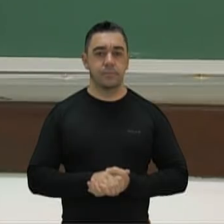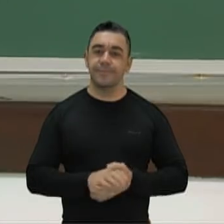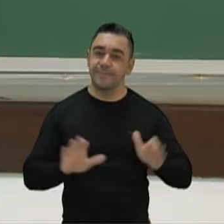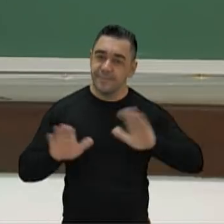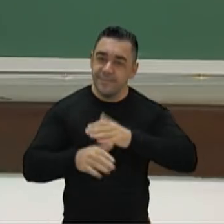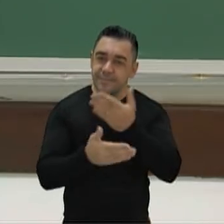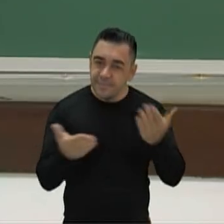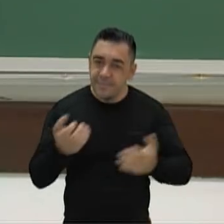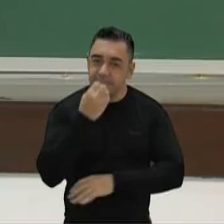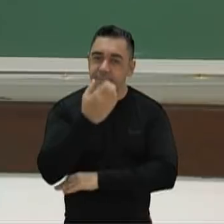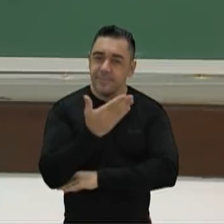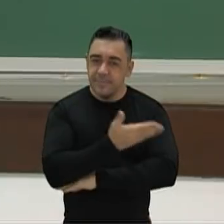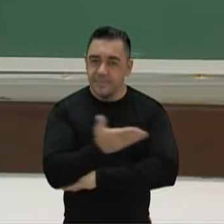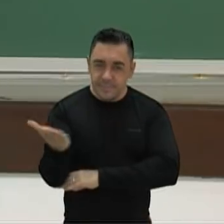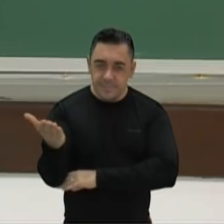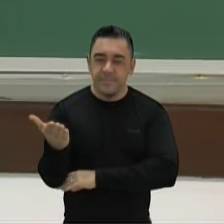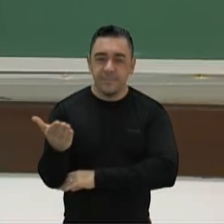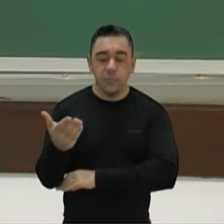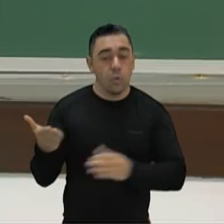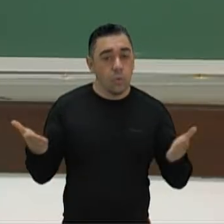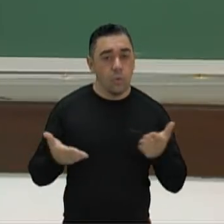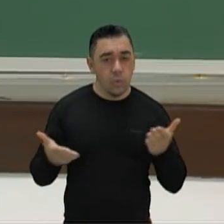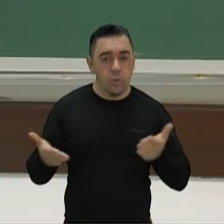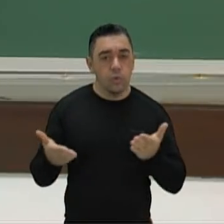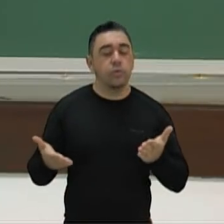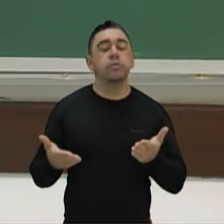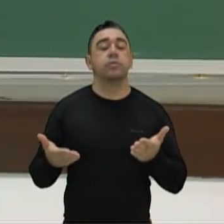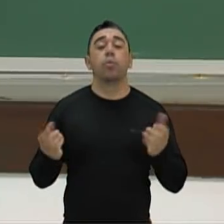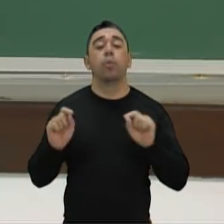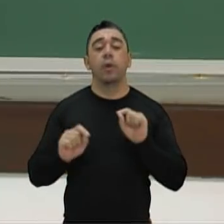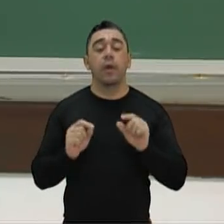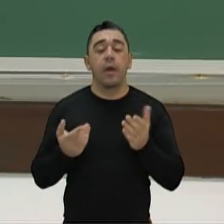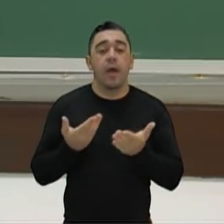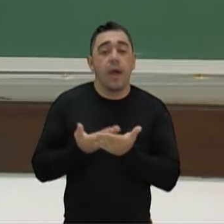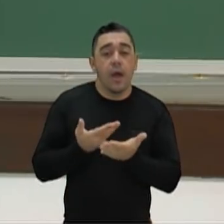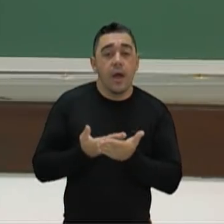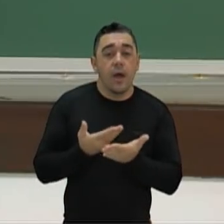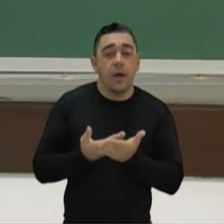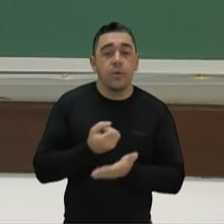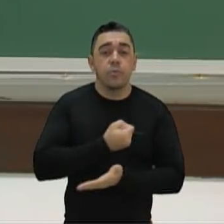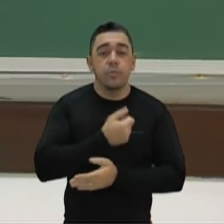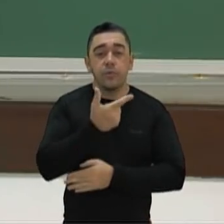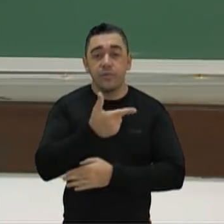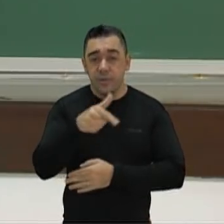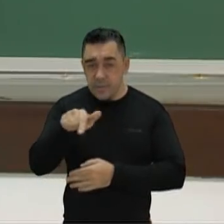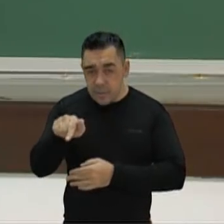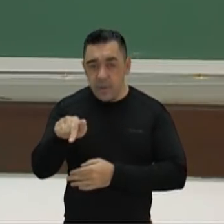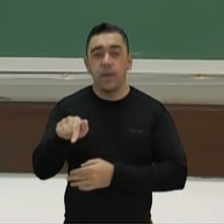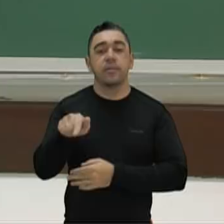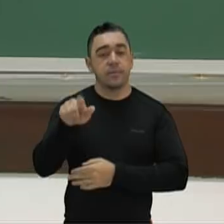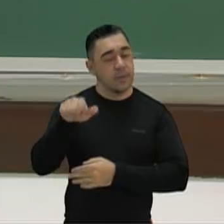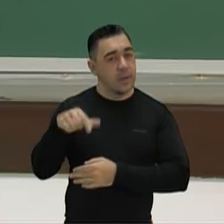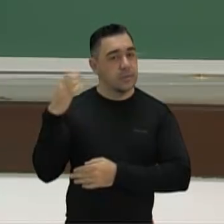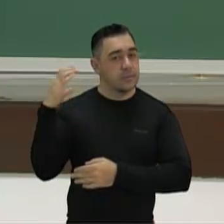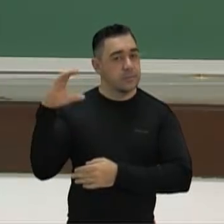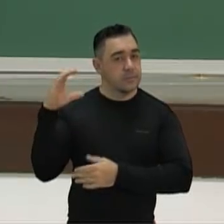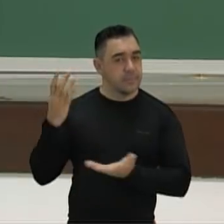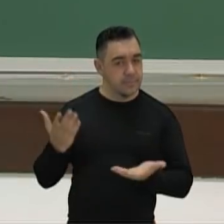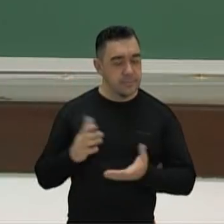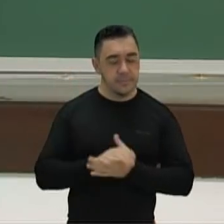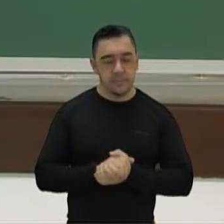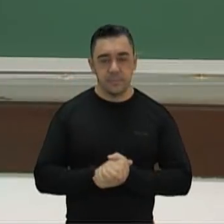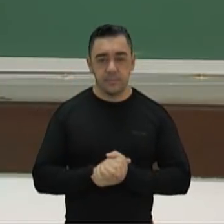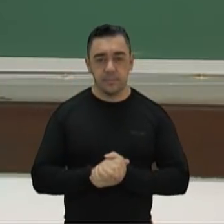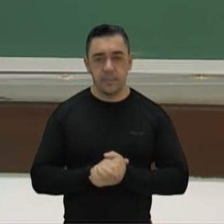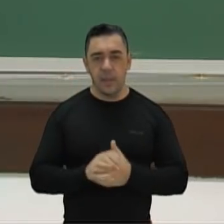Olá pessoal, tudo bem com vocês? Hoje nós chegamos à nossa aula de número 27 de Ciências. Nas